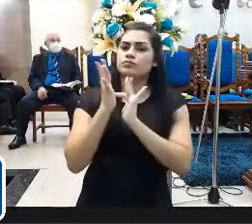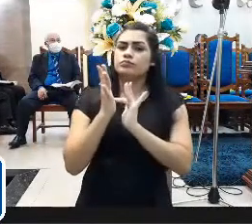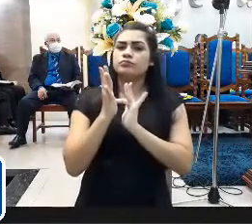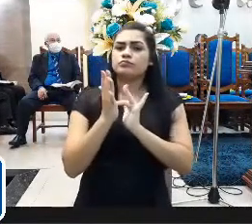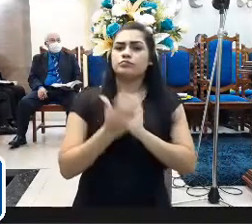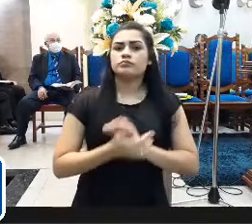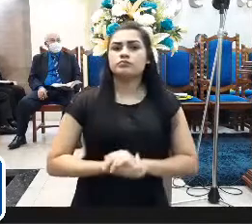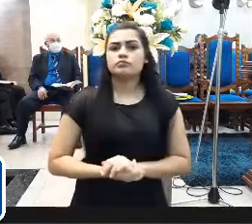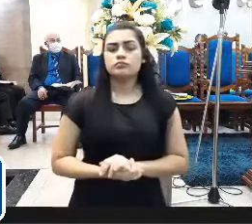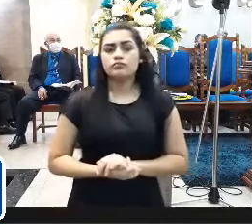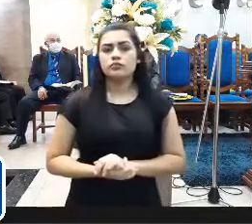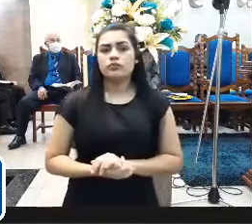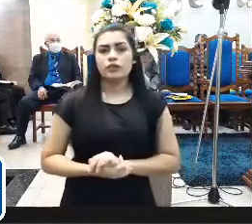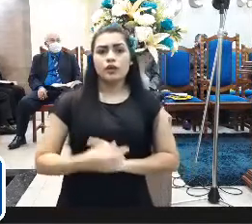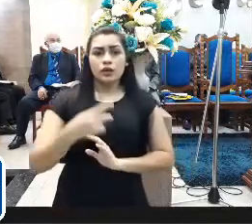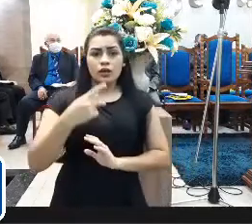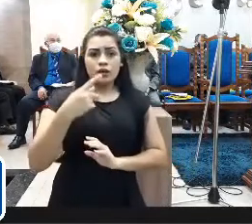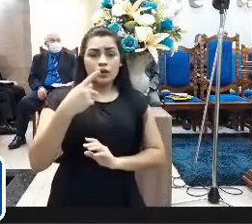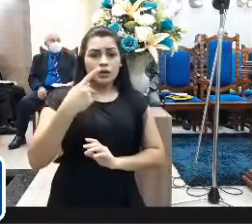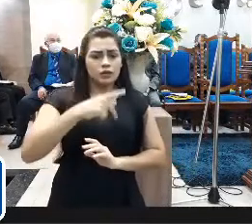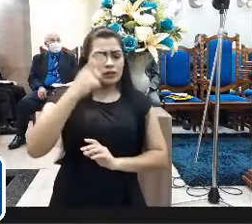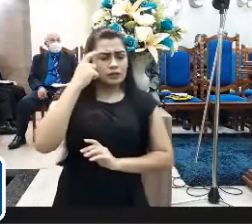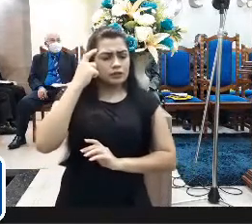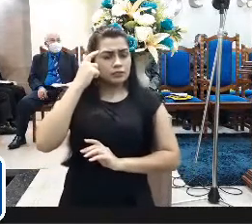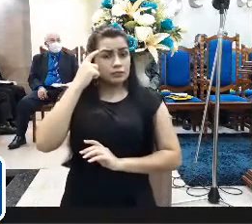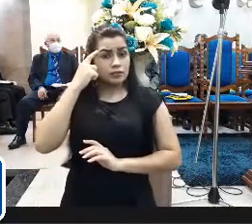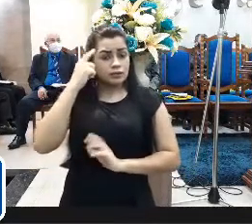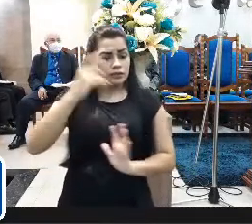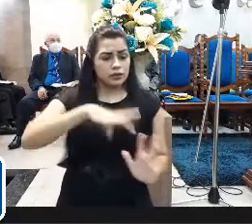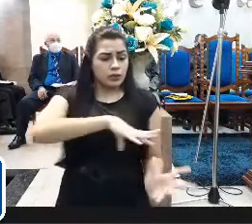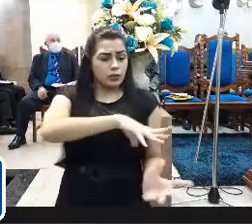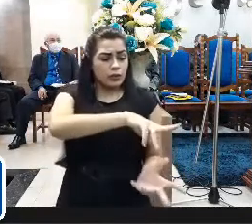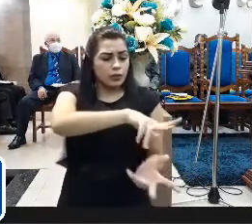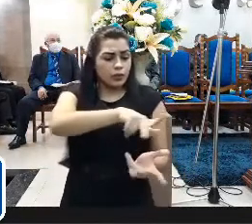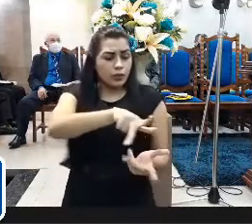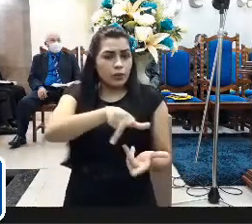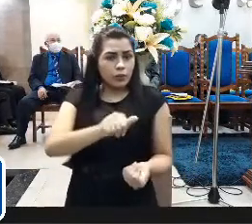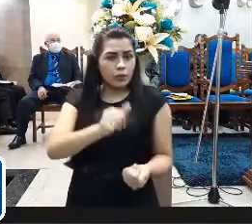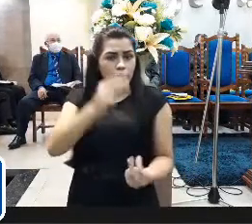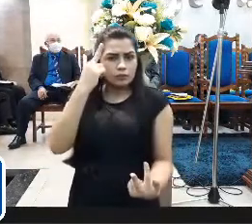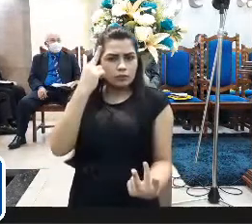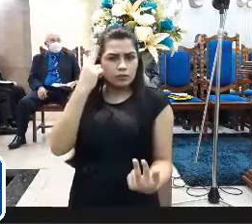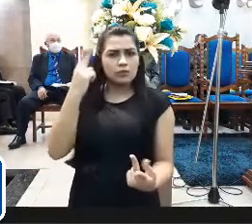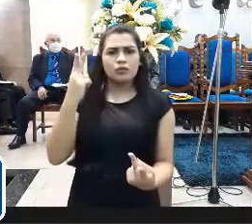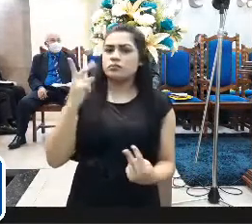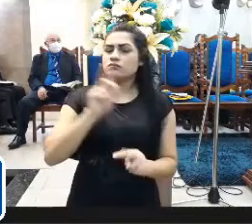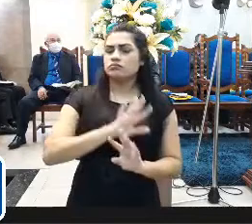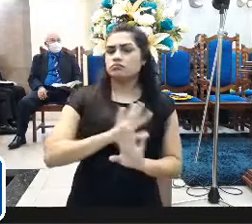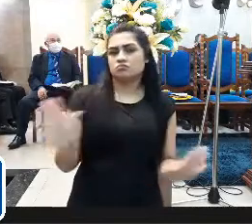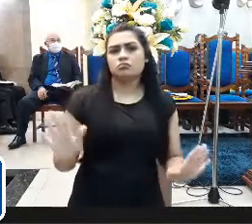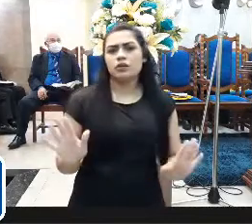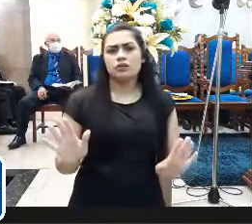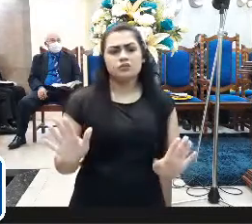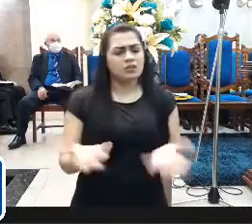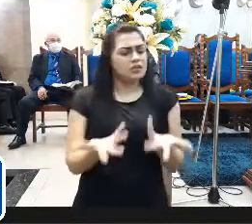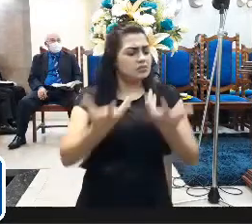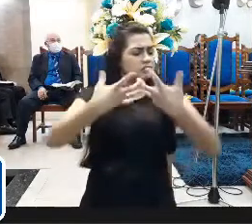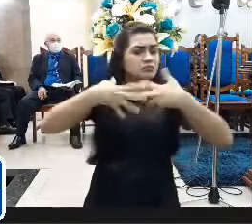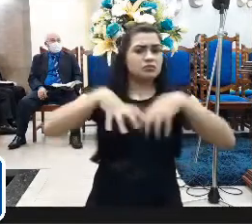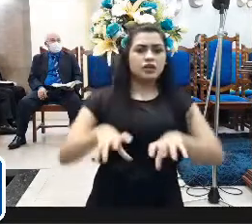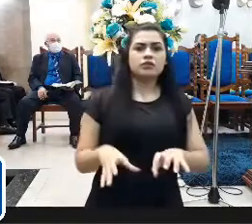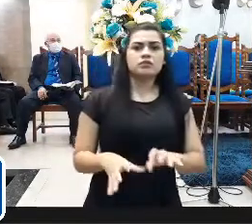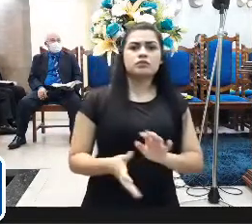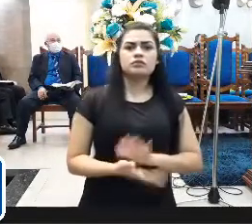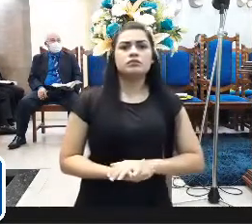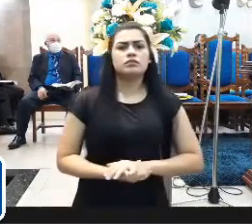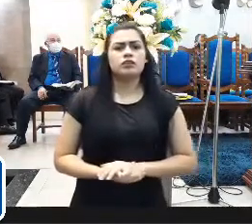sua mente seja uma mente do mundo. Glória a Deus, porque a mente do mundo é essa aí. Não aceite